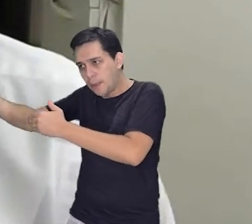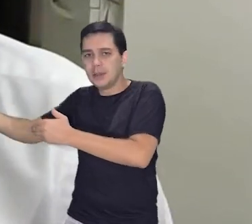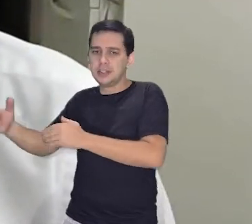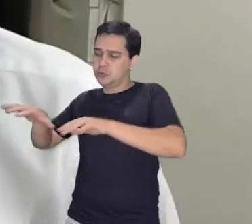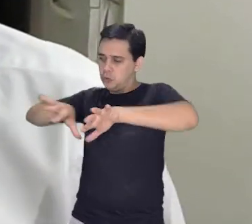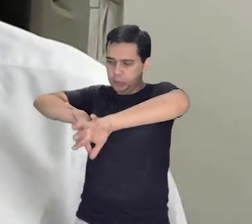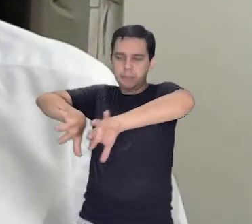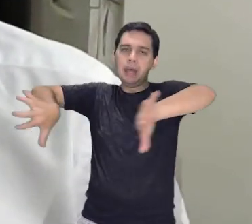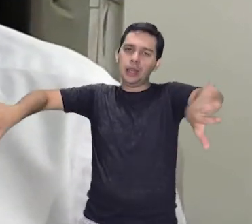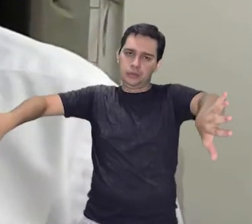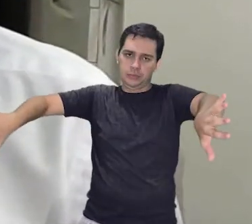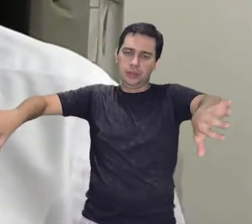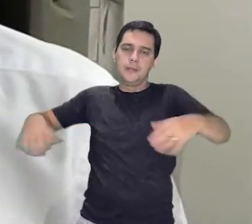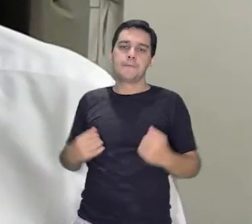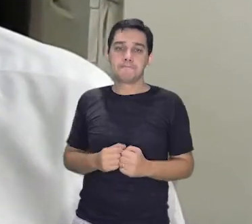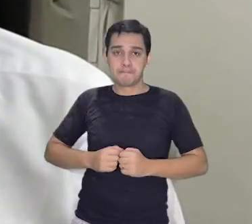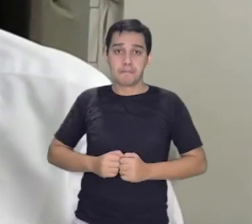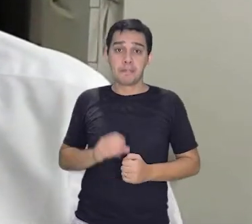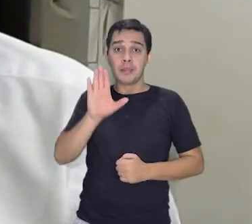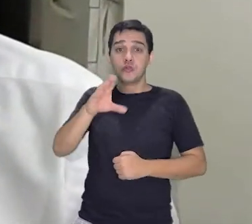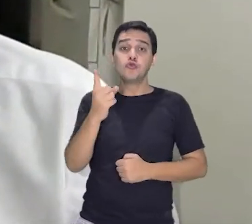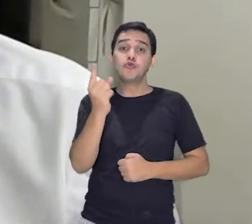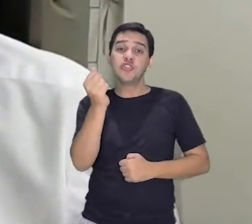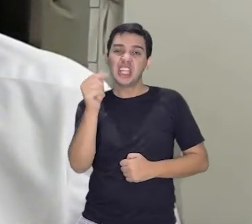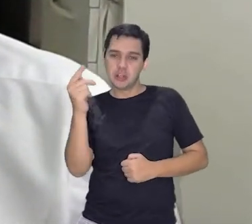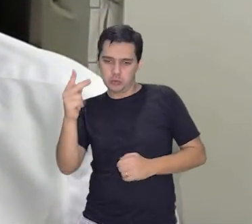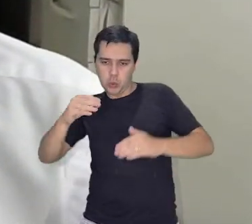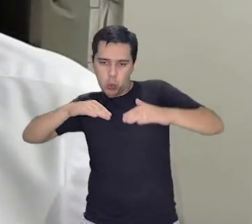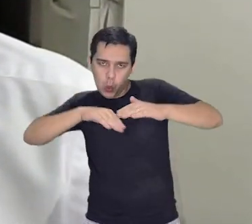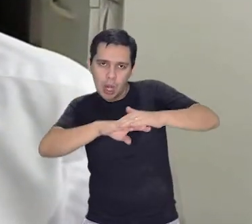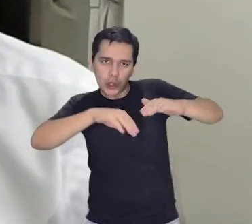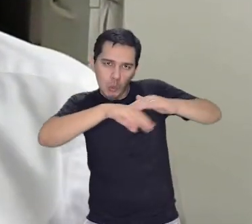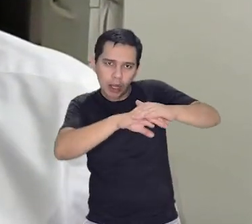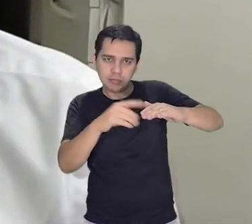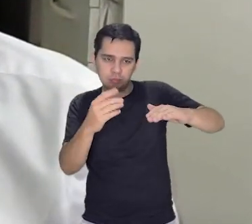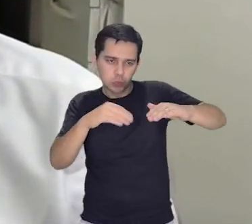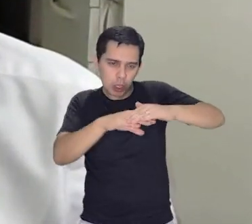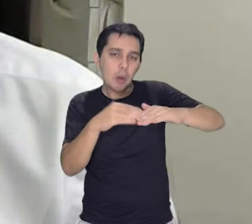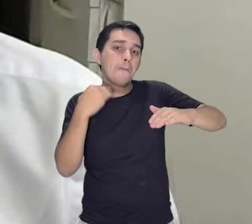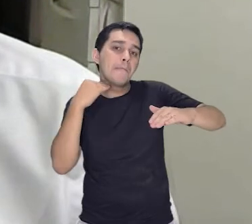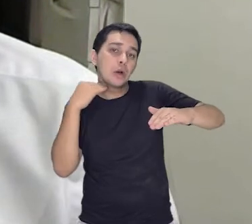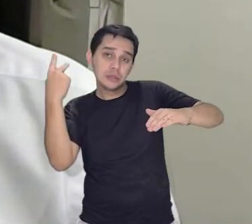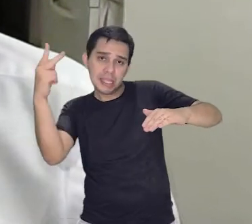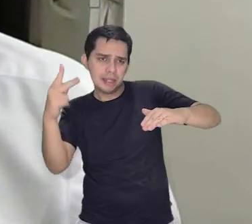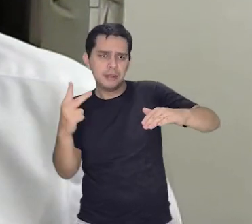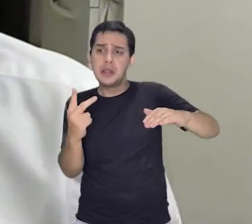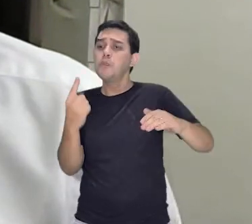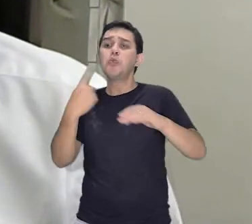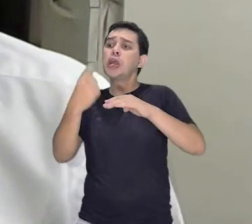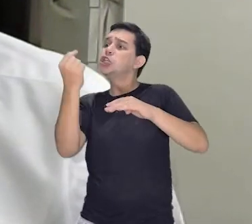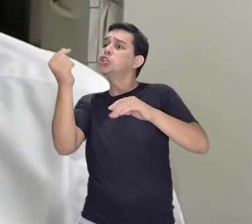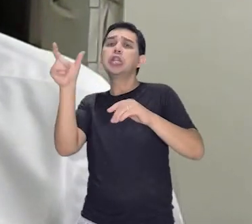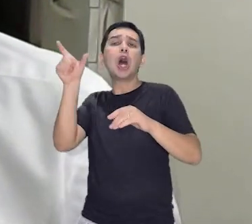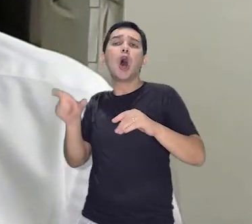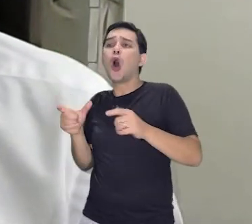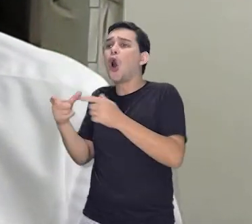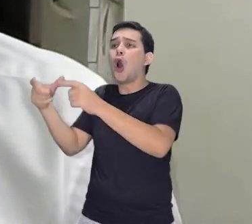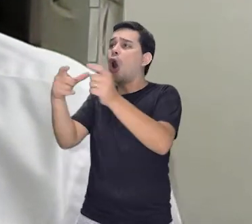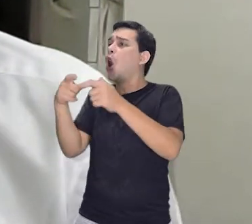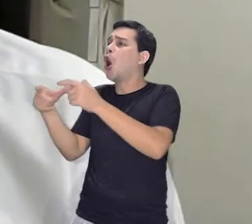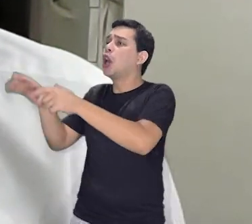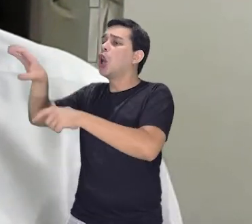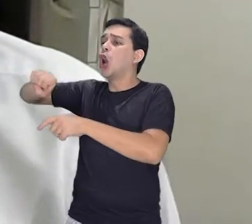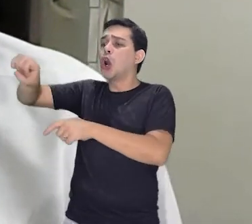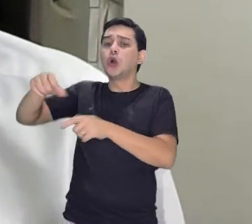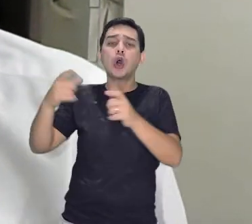independente. Efetivamente, os depósitos eles são não identificados em quantias absolutamente injustificáveis.